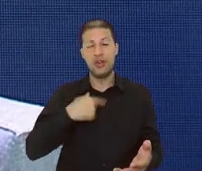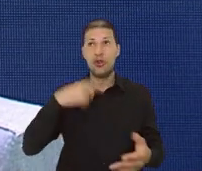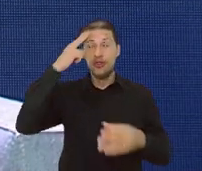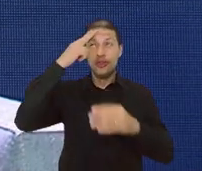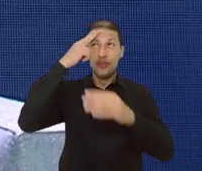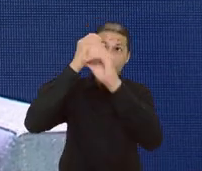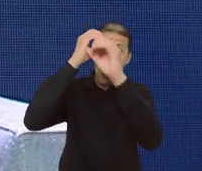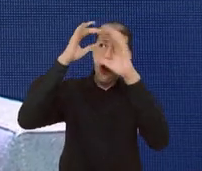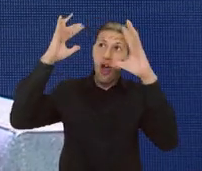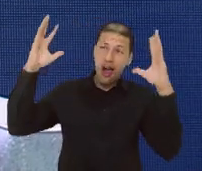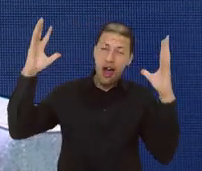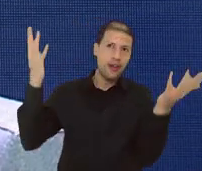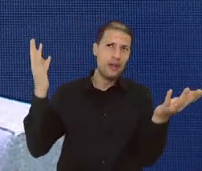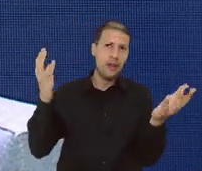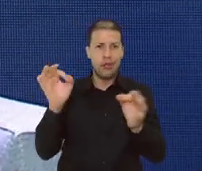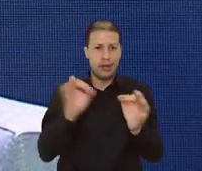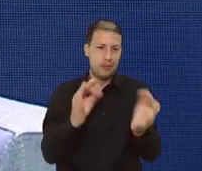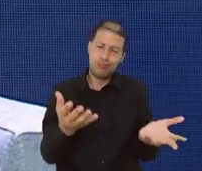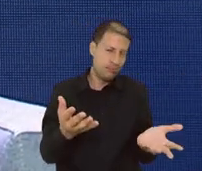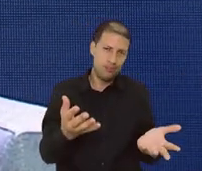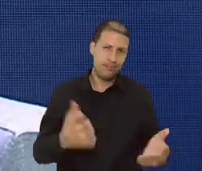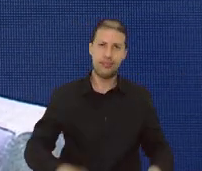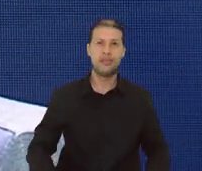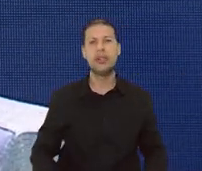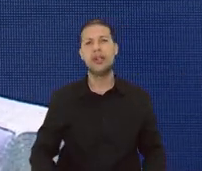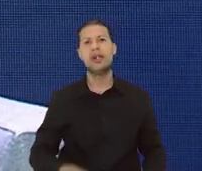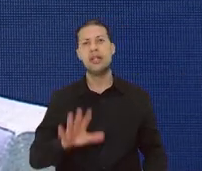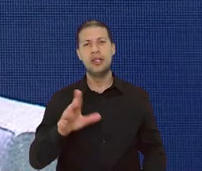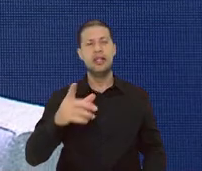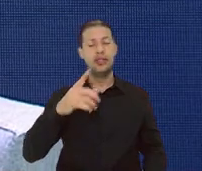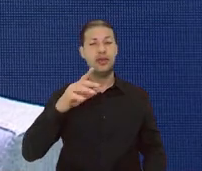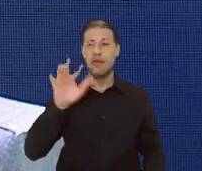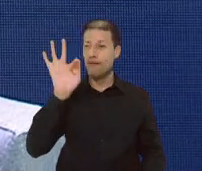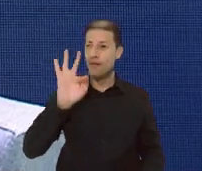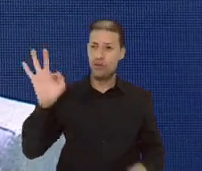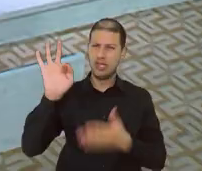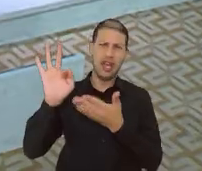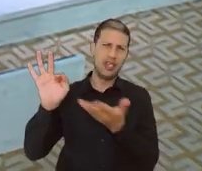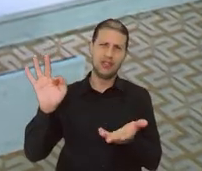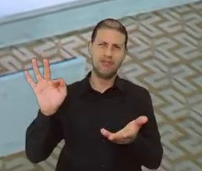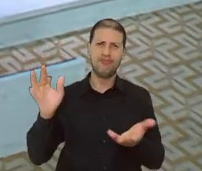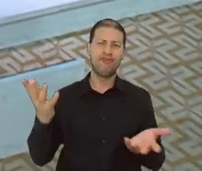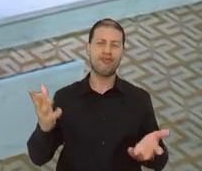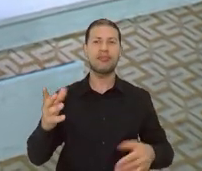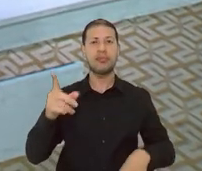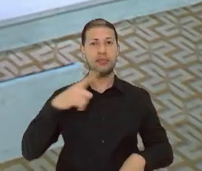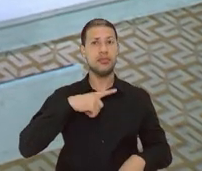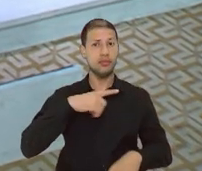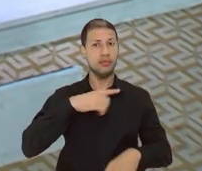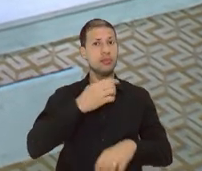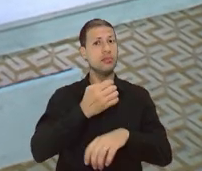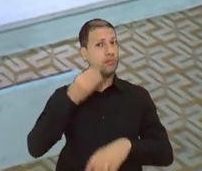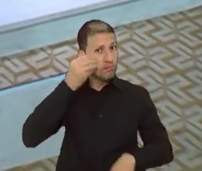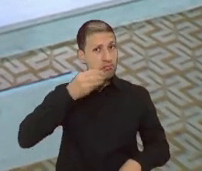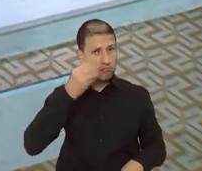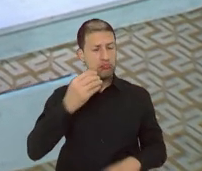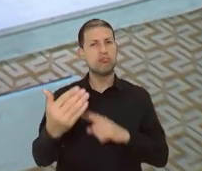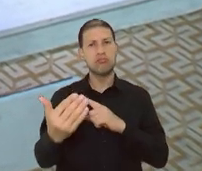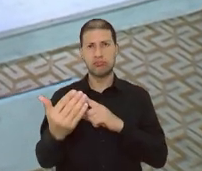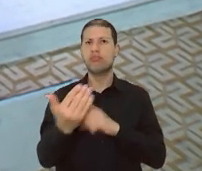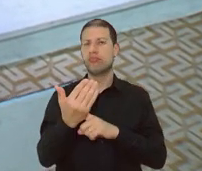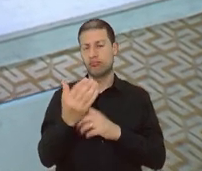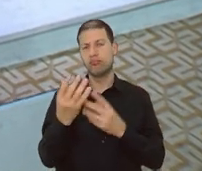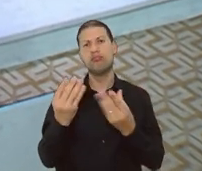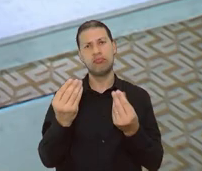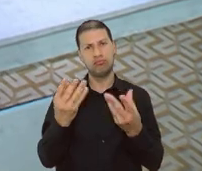um plano né a gente saiu tudo da faculdade lá mas ele traz experiência ajuda muito ajuda muito nesse crescimento